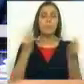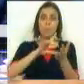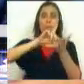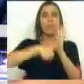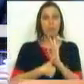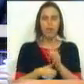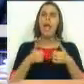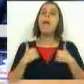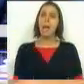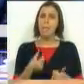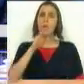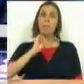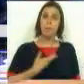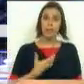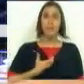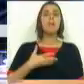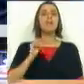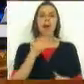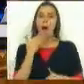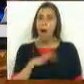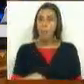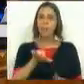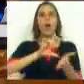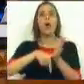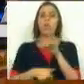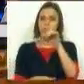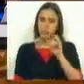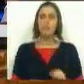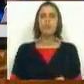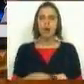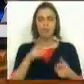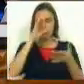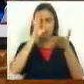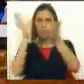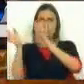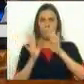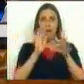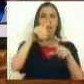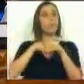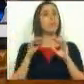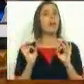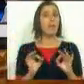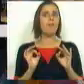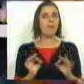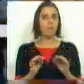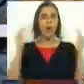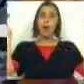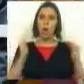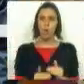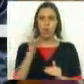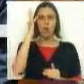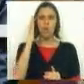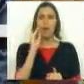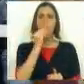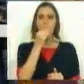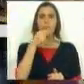e será bom que o PSD e o CDS aproveitem esse projeto para se sintonizar e votar a favor da redução do número de alunos